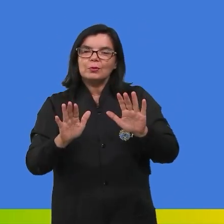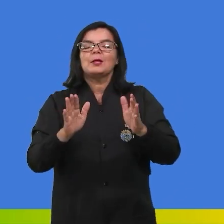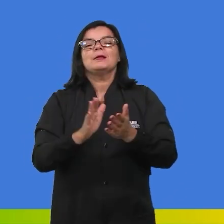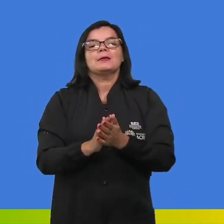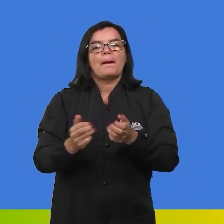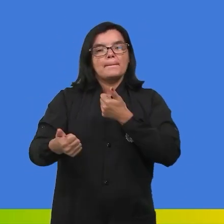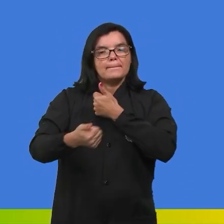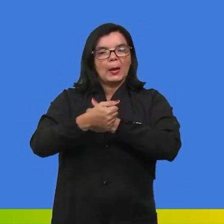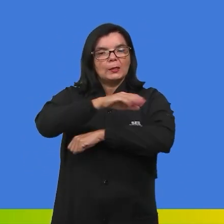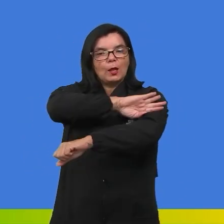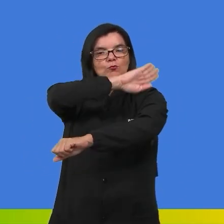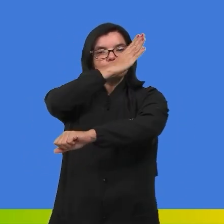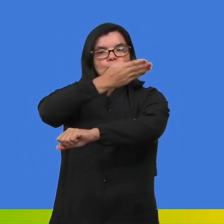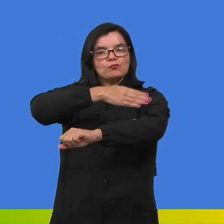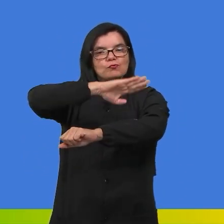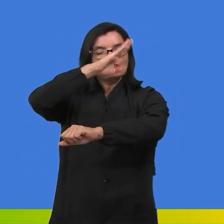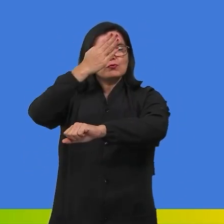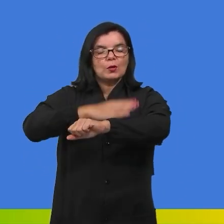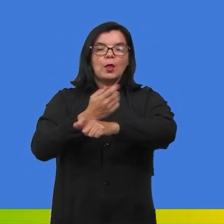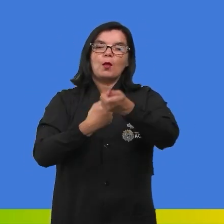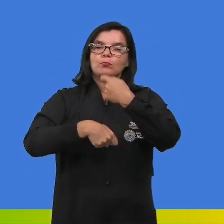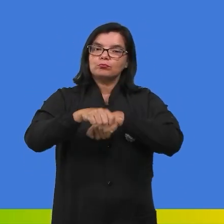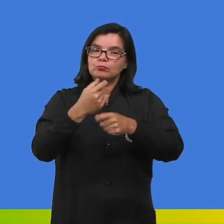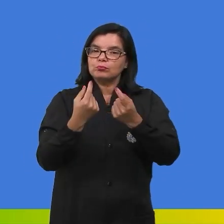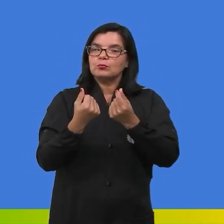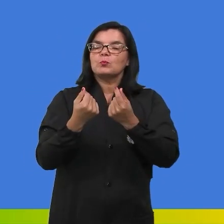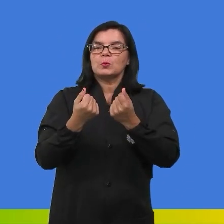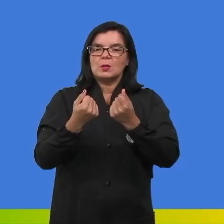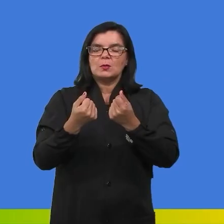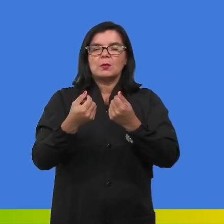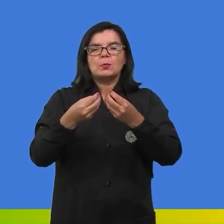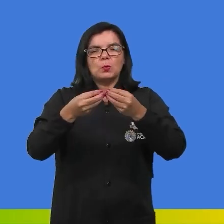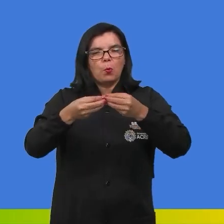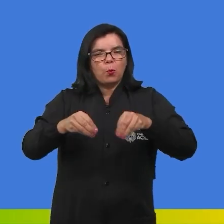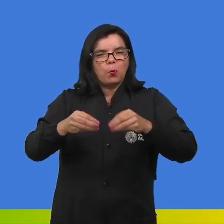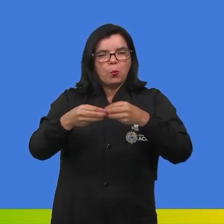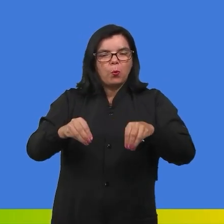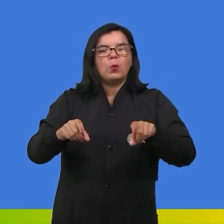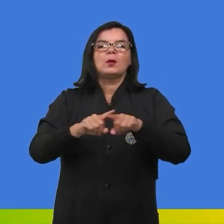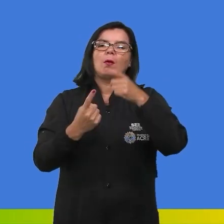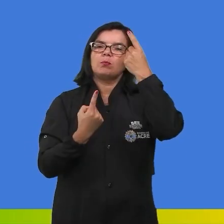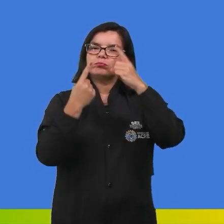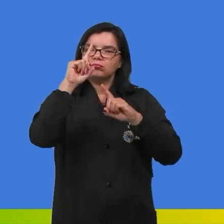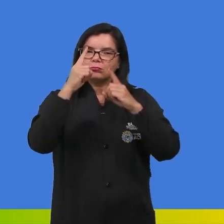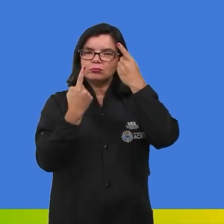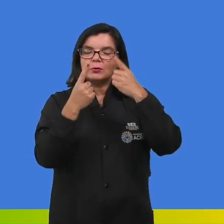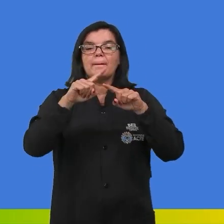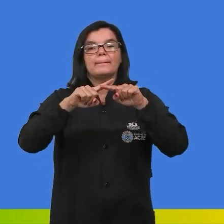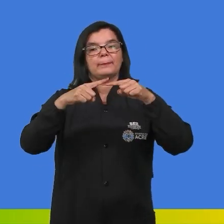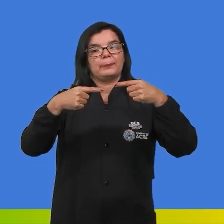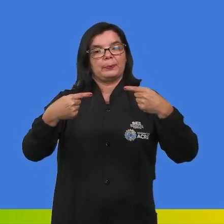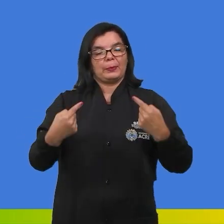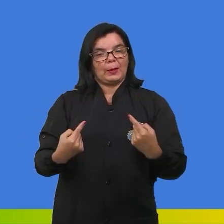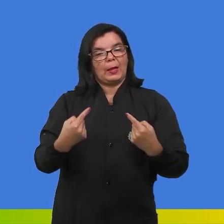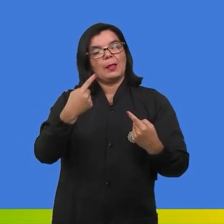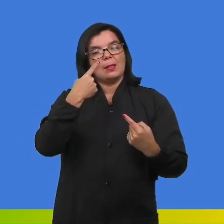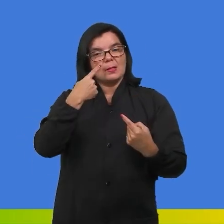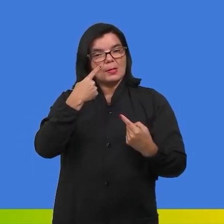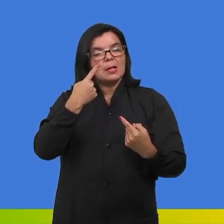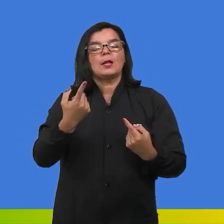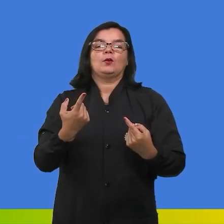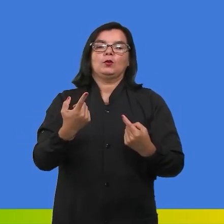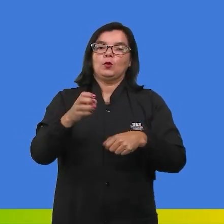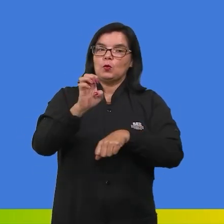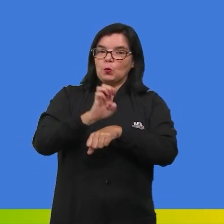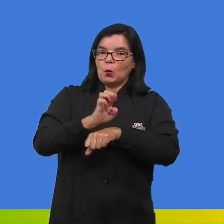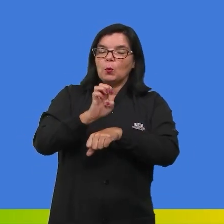cordilheiras, né? E que tem uma economia que já passou por muitas crises, né? O Chile, mas vive dentro da sua forma de Estado